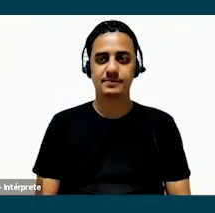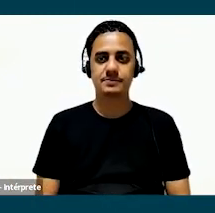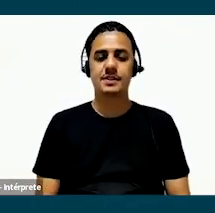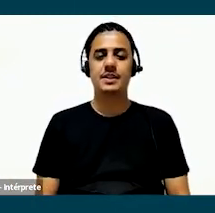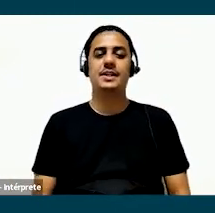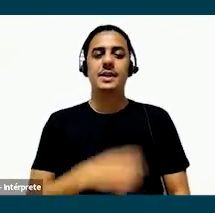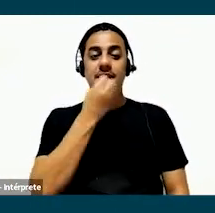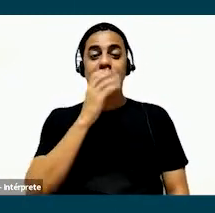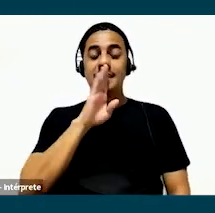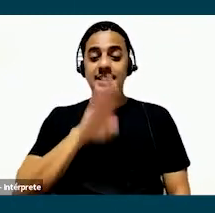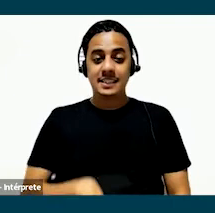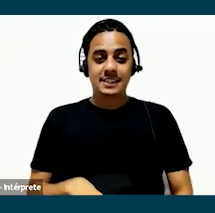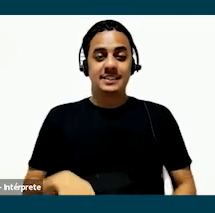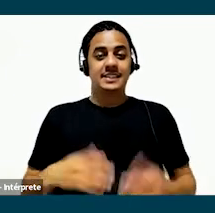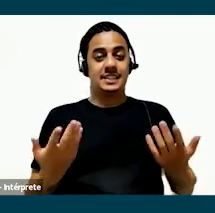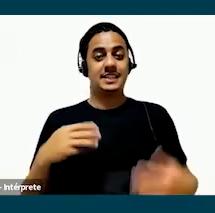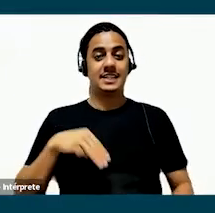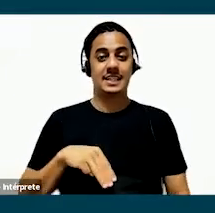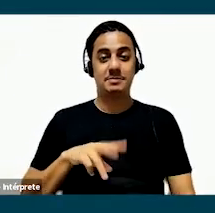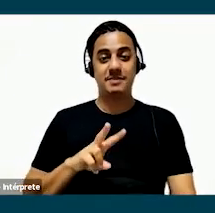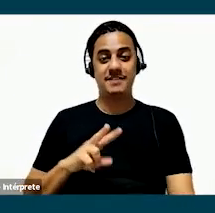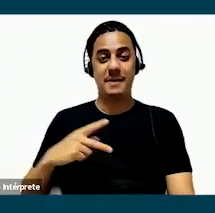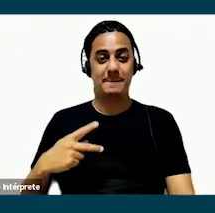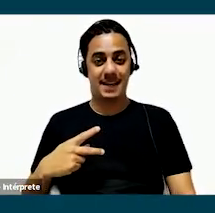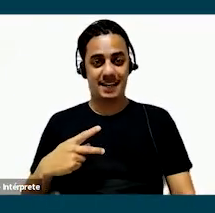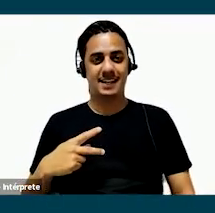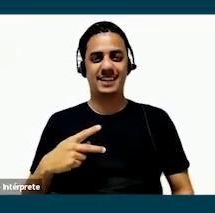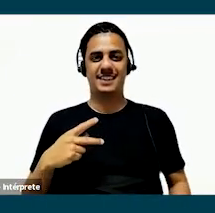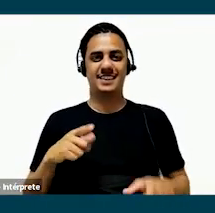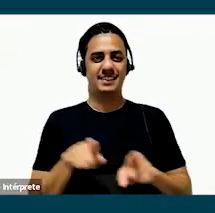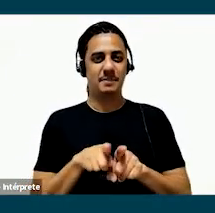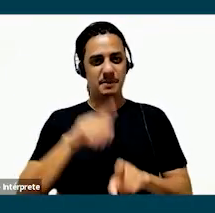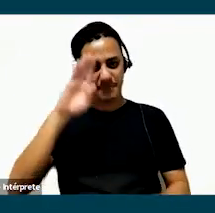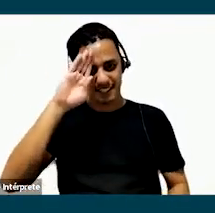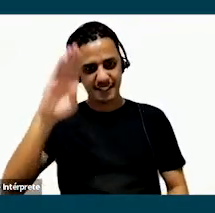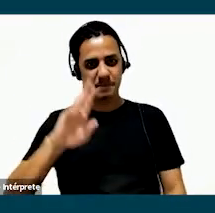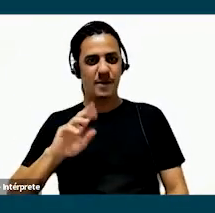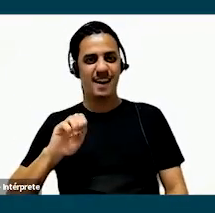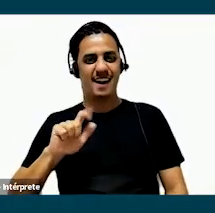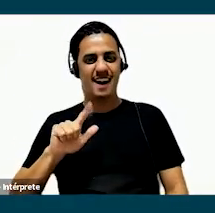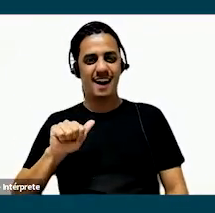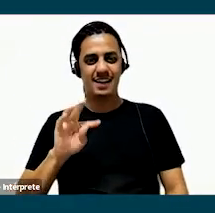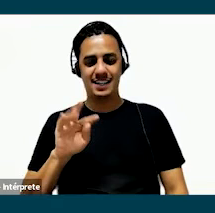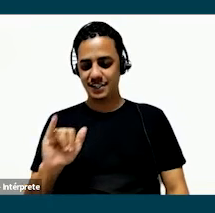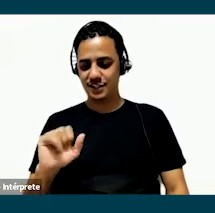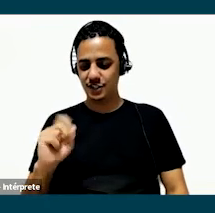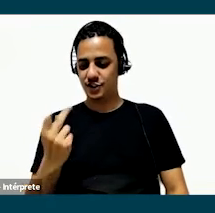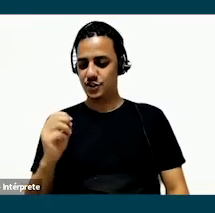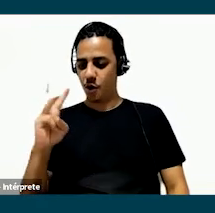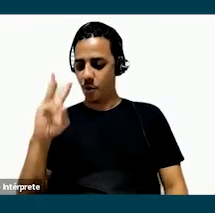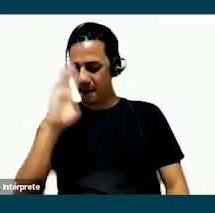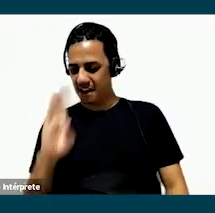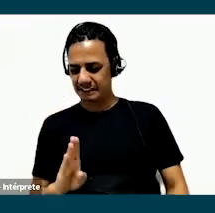Obrigado, Rai. Boa tarde, pessoal. MVP e maior reality show do Brasil, quase que, né, parece que não vai combinar muito,